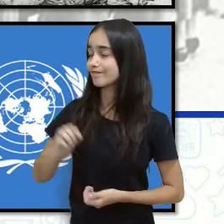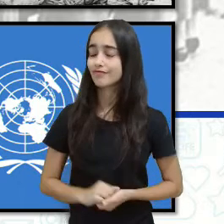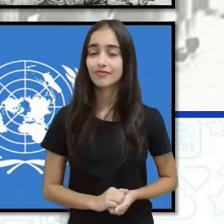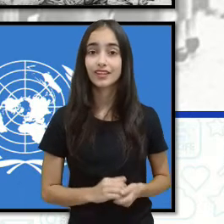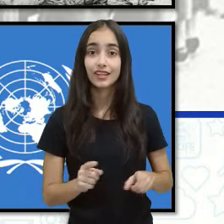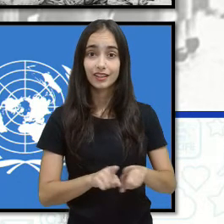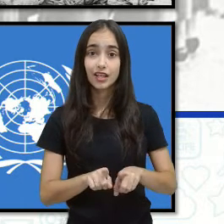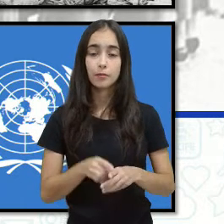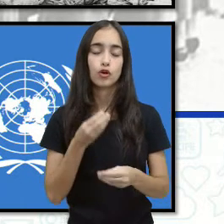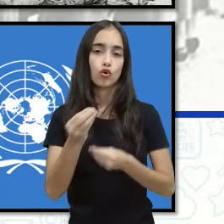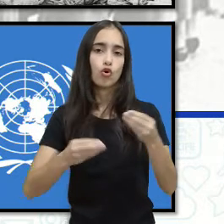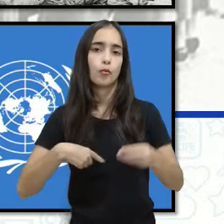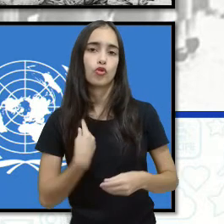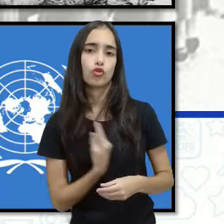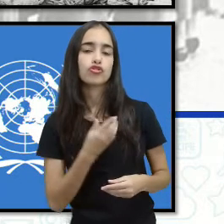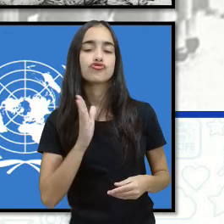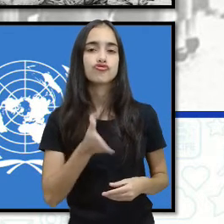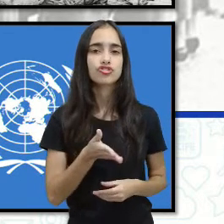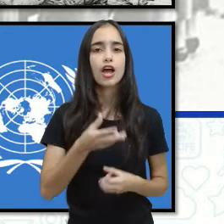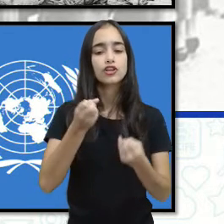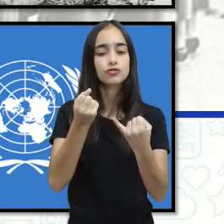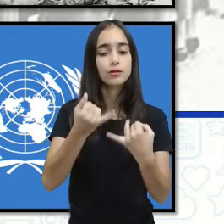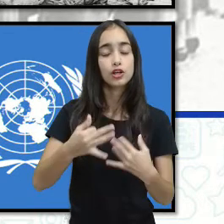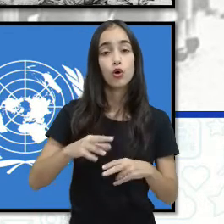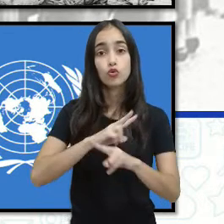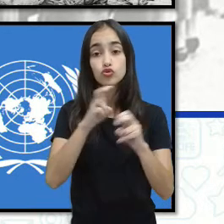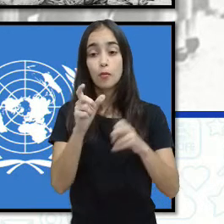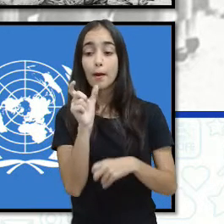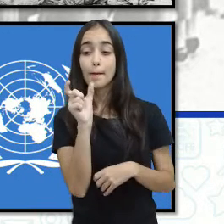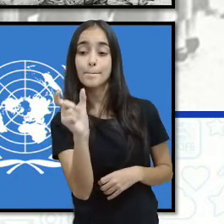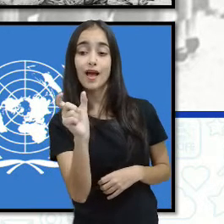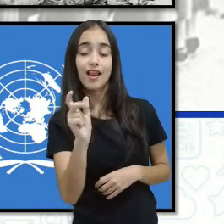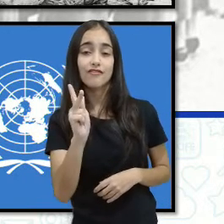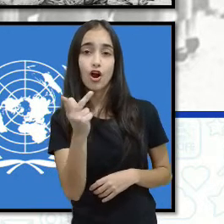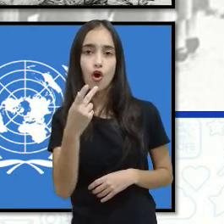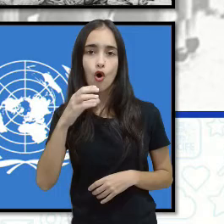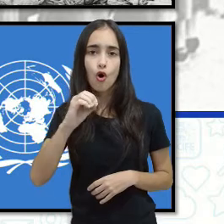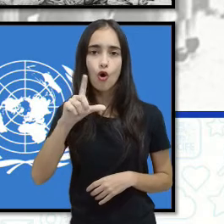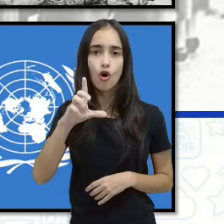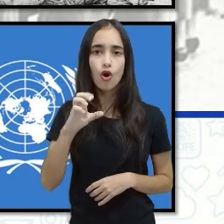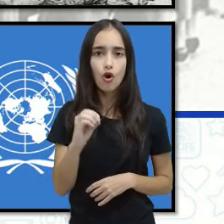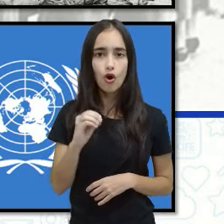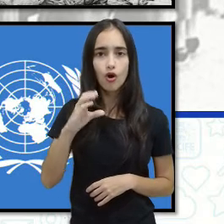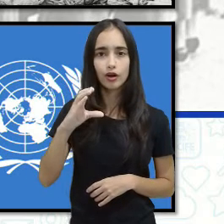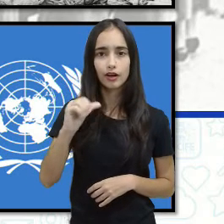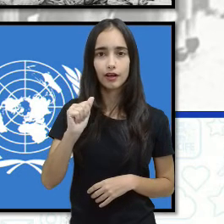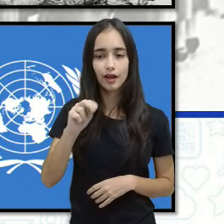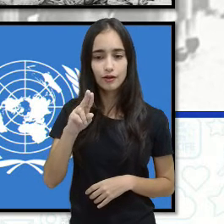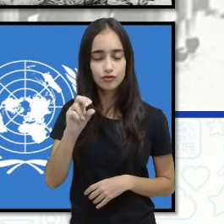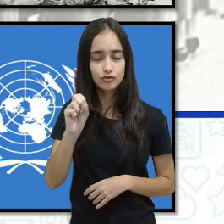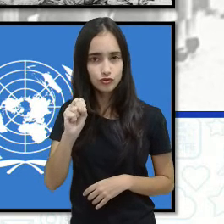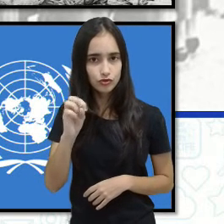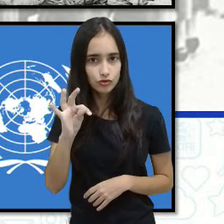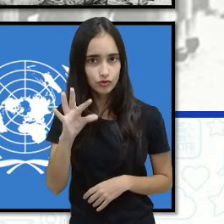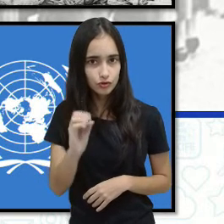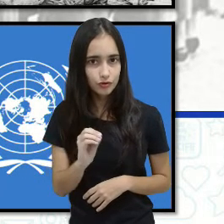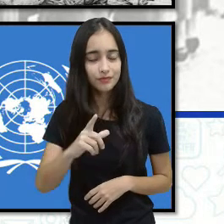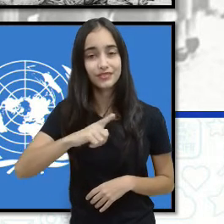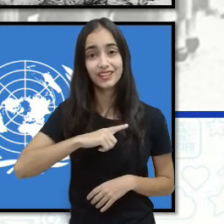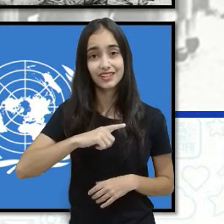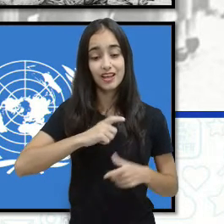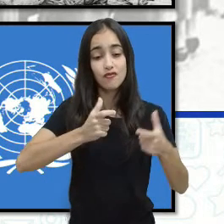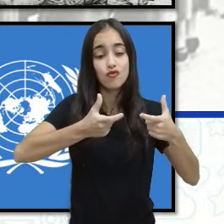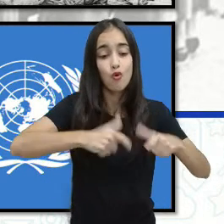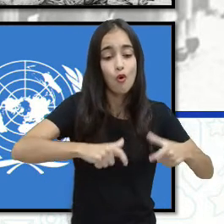gente já falou, o Holocausto ele levou ao extermínio de 6 milhões de judeus, aproximadamente, em campos